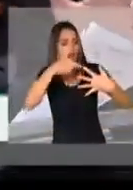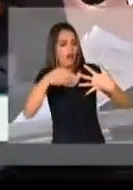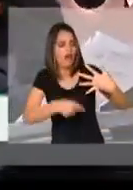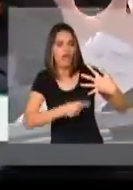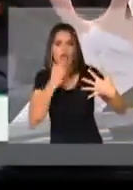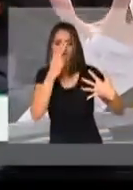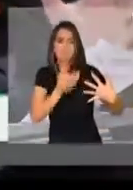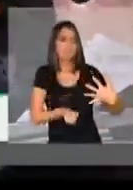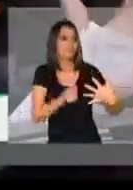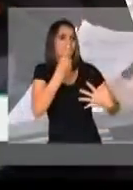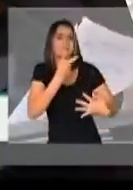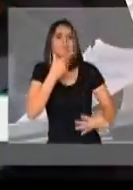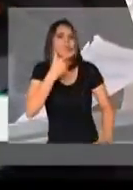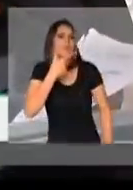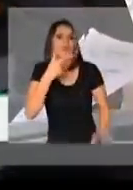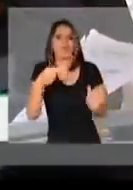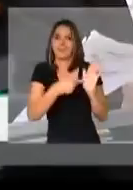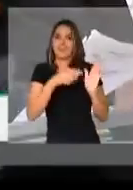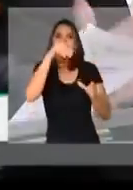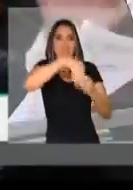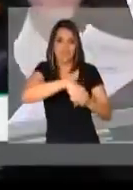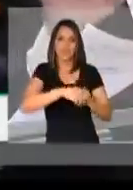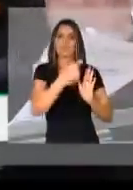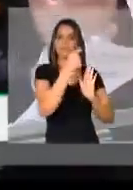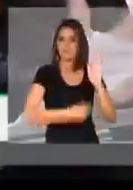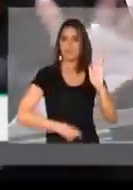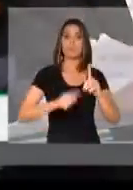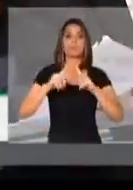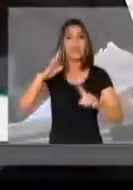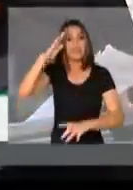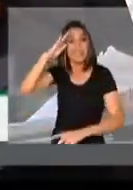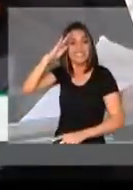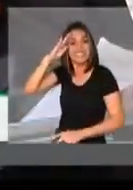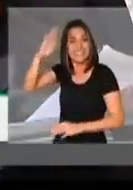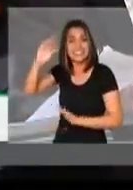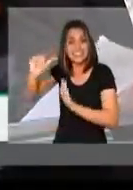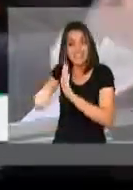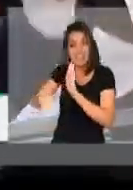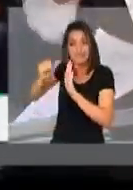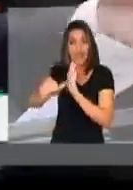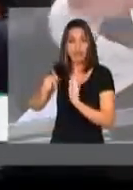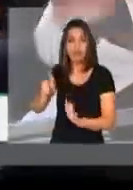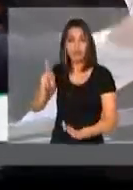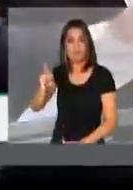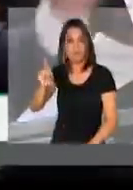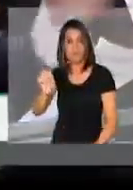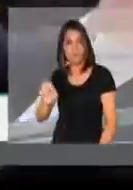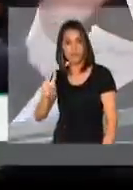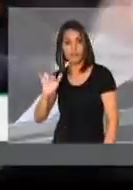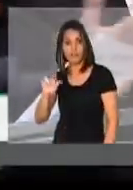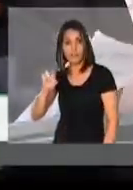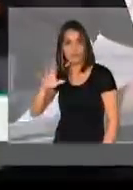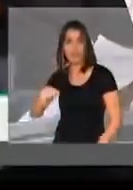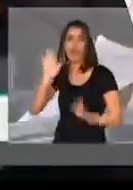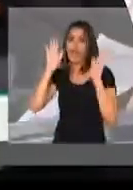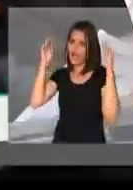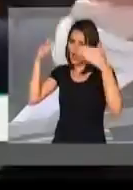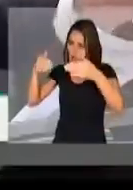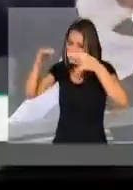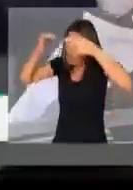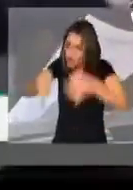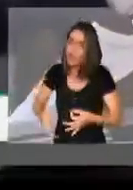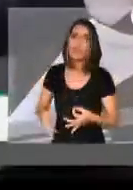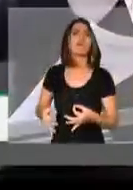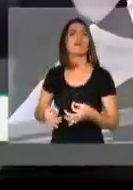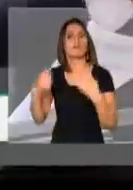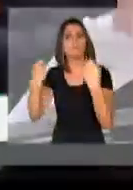partes esdrúxulas dessa PEC. A essência da reforma da Previdência, e que a gente deve se concentrar com honestidade aqui,